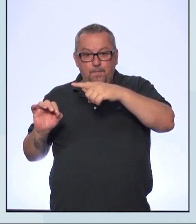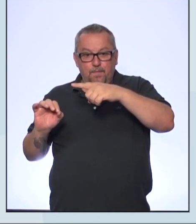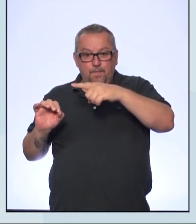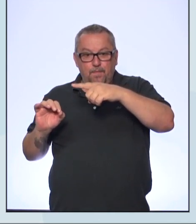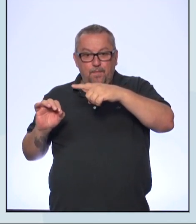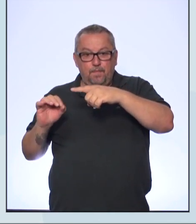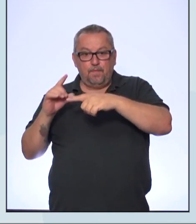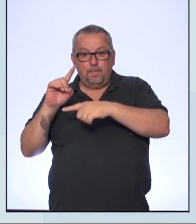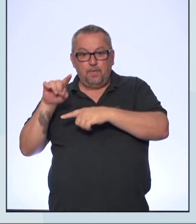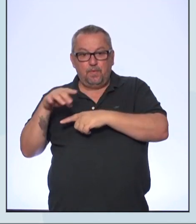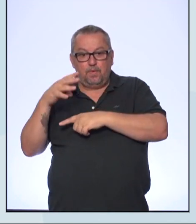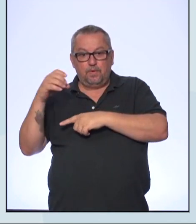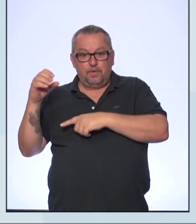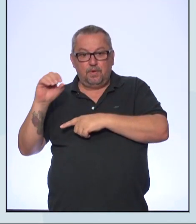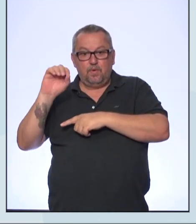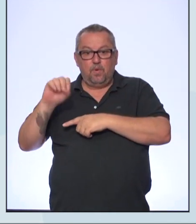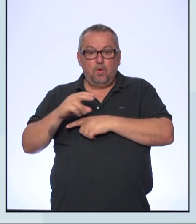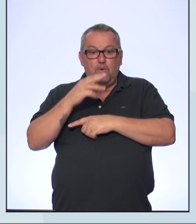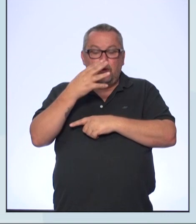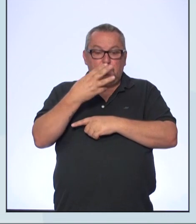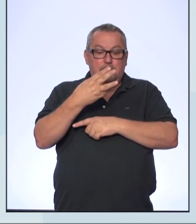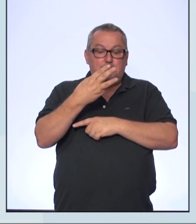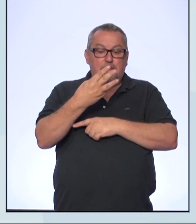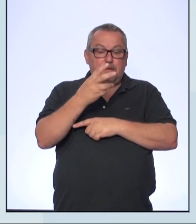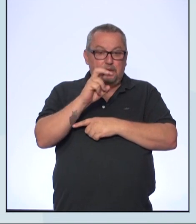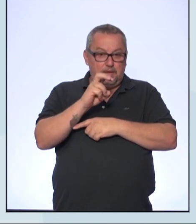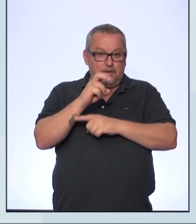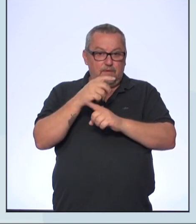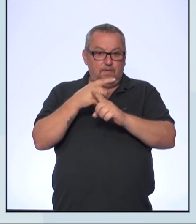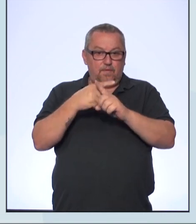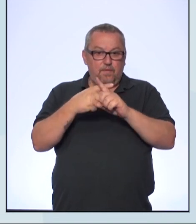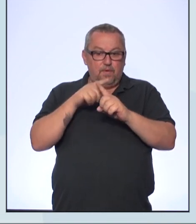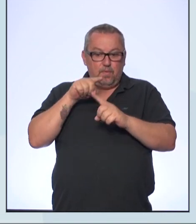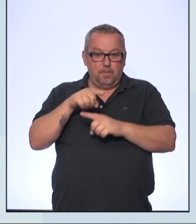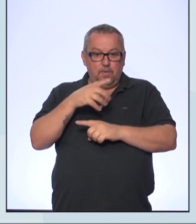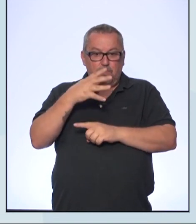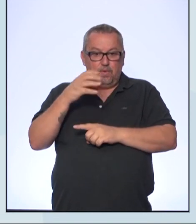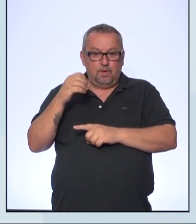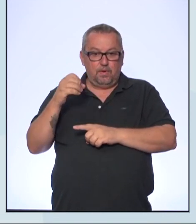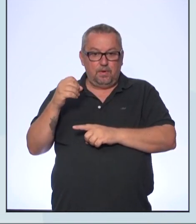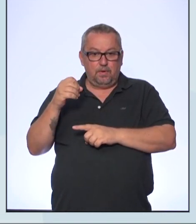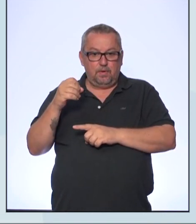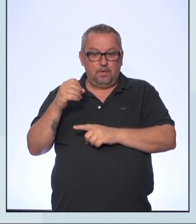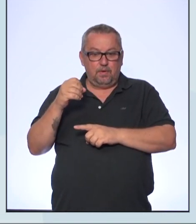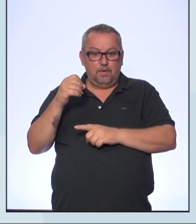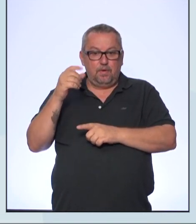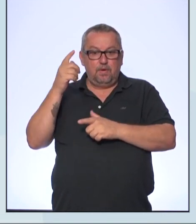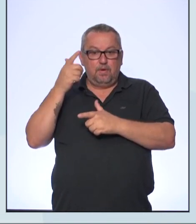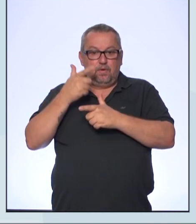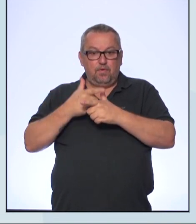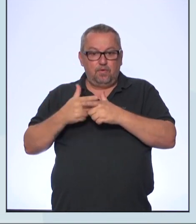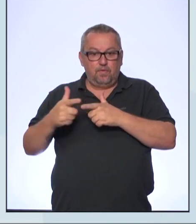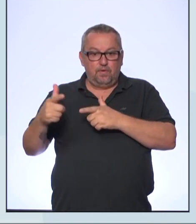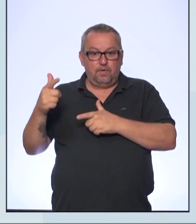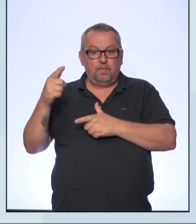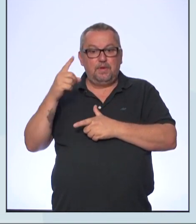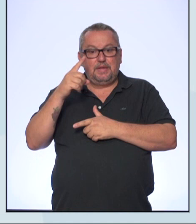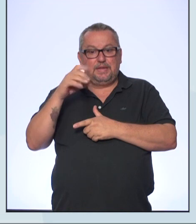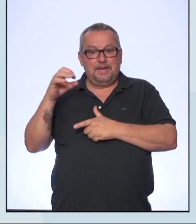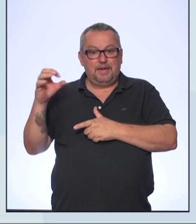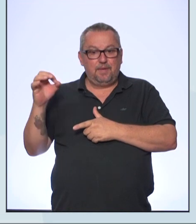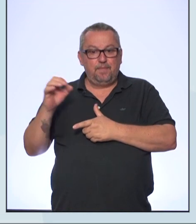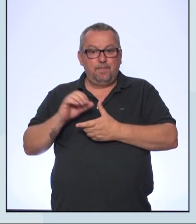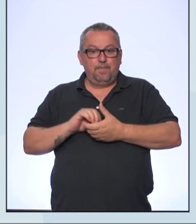1.400. Ou multiplicar 35 vezes 1.400, 49.000, dividido por